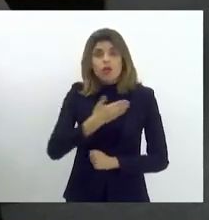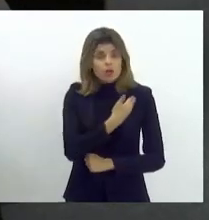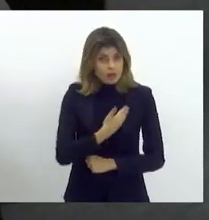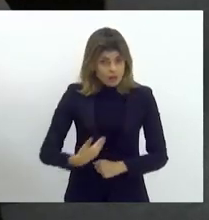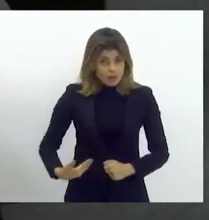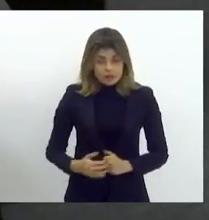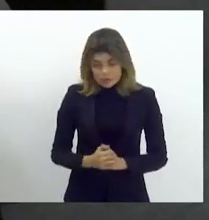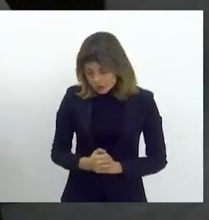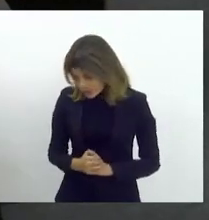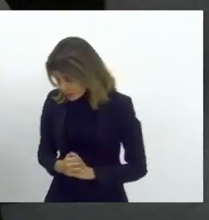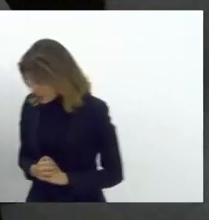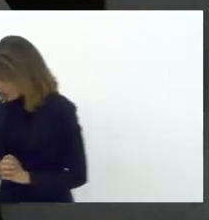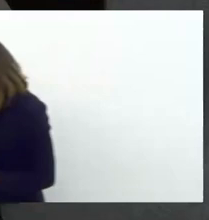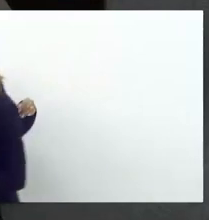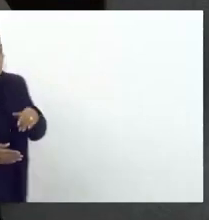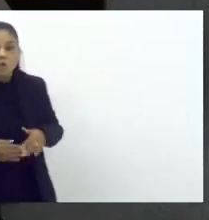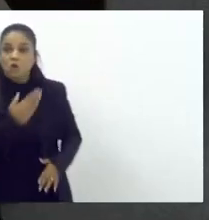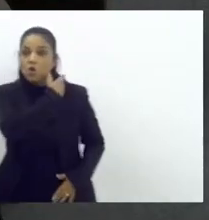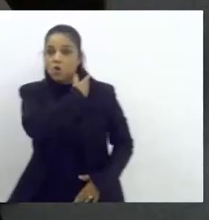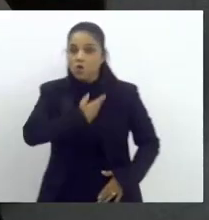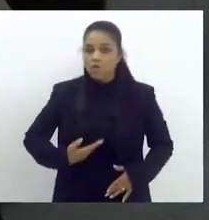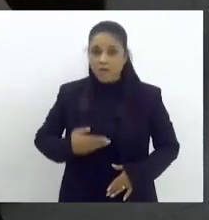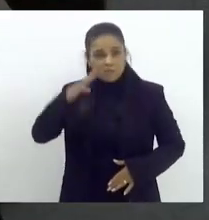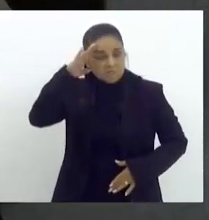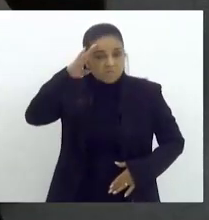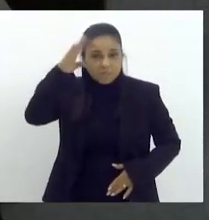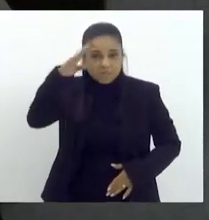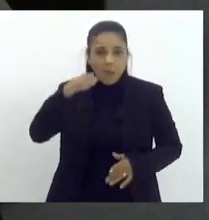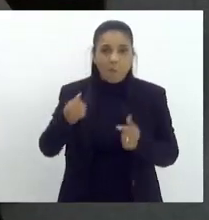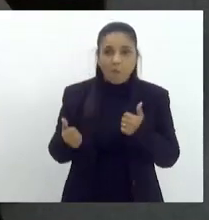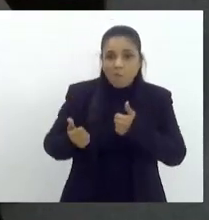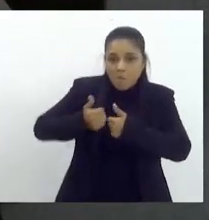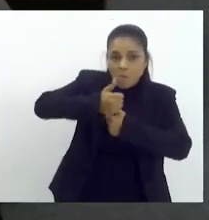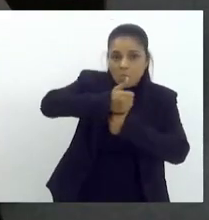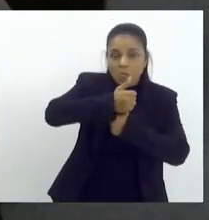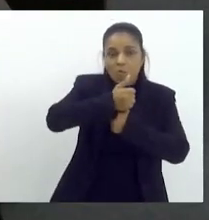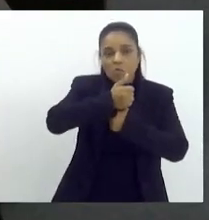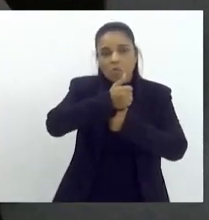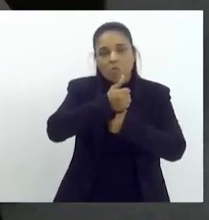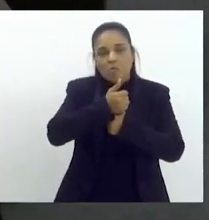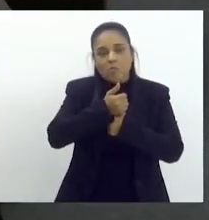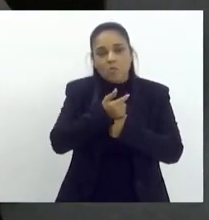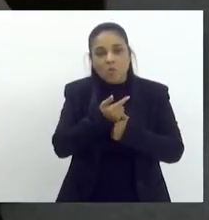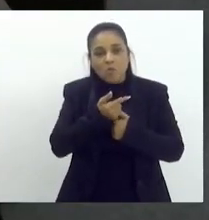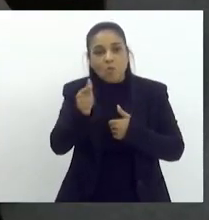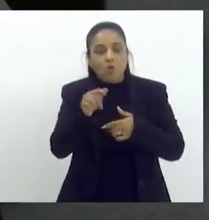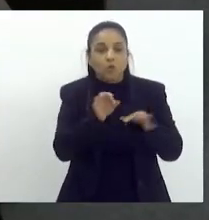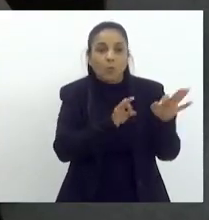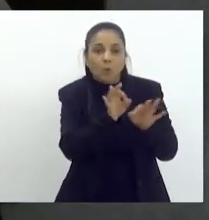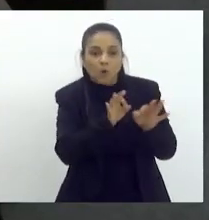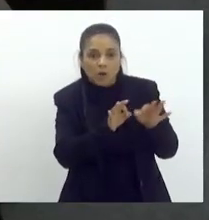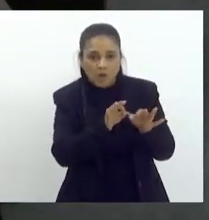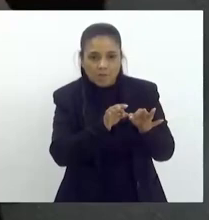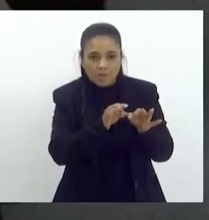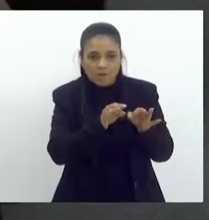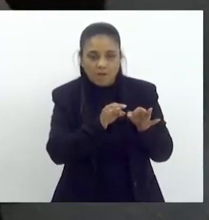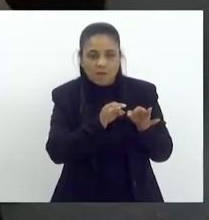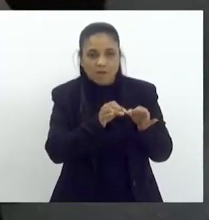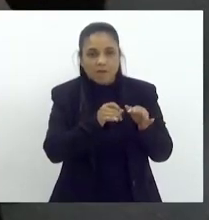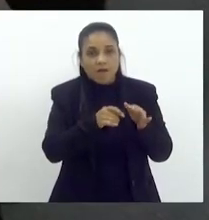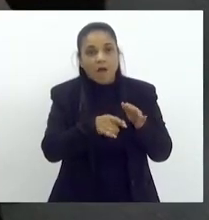o governo criasse outro programa antes de continuar o